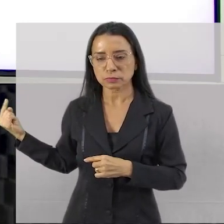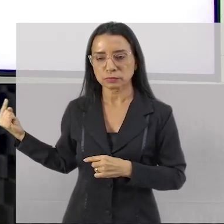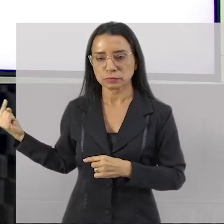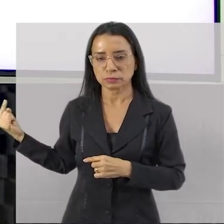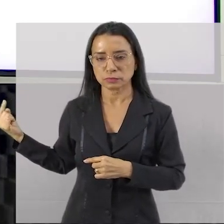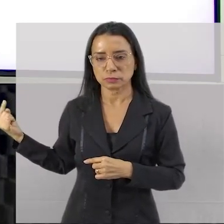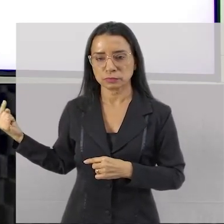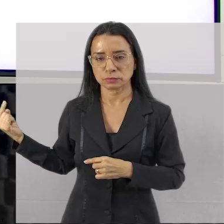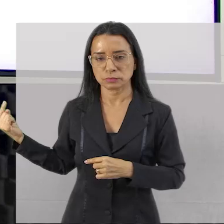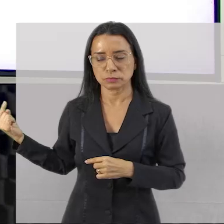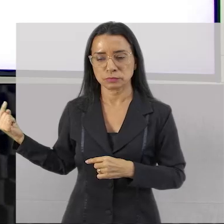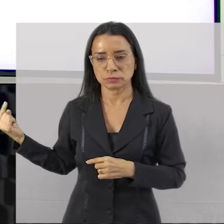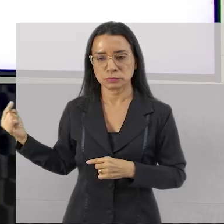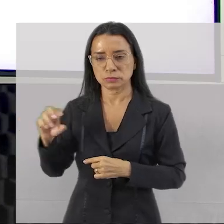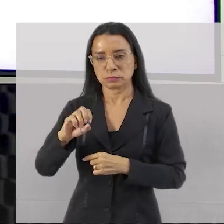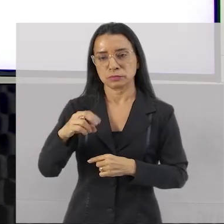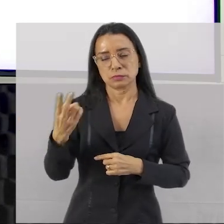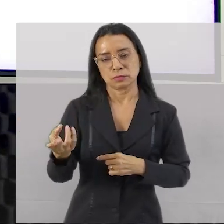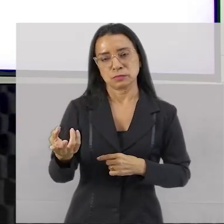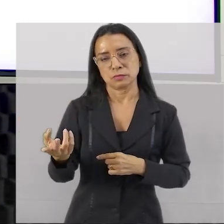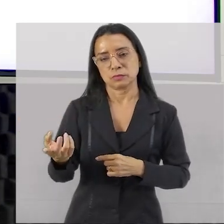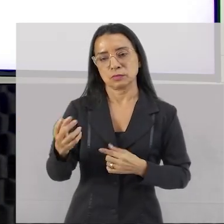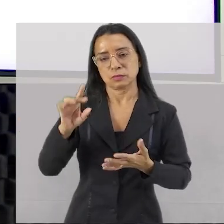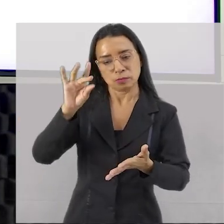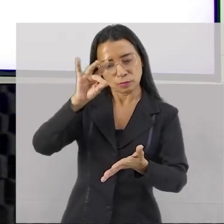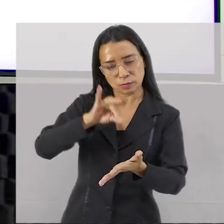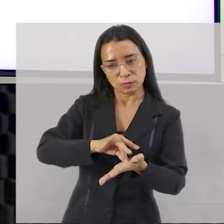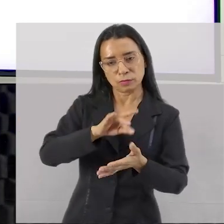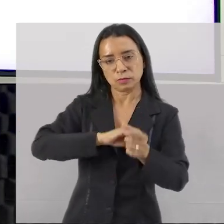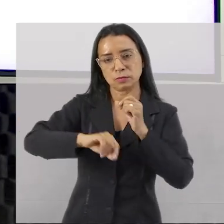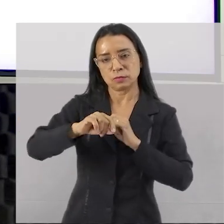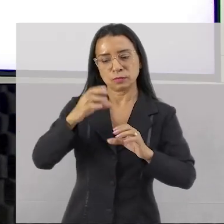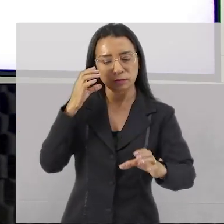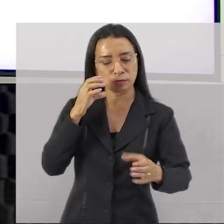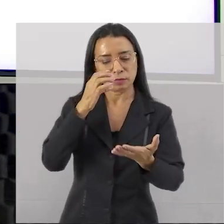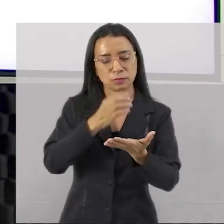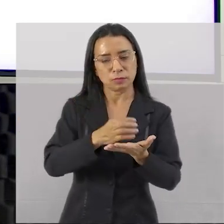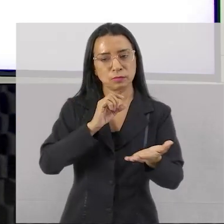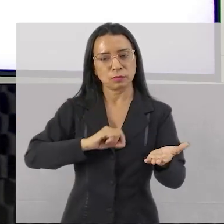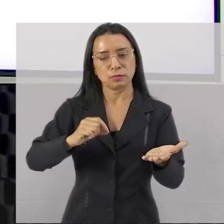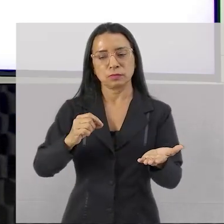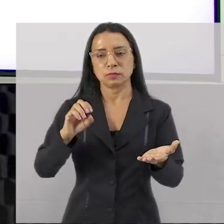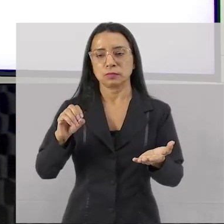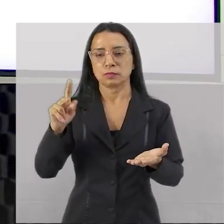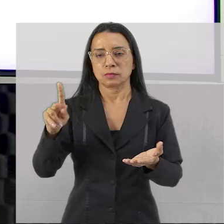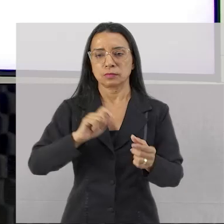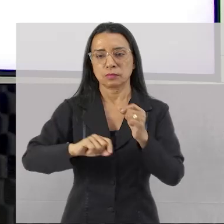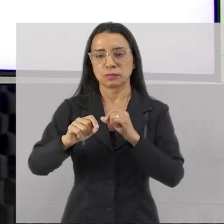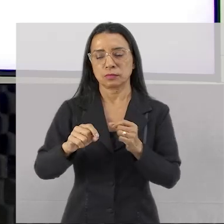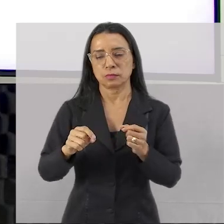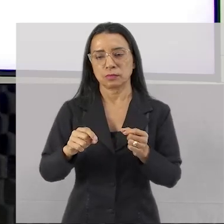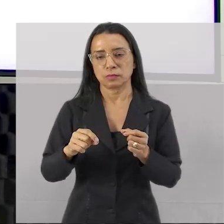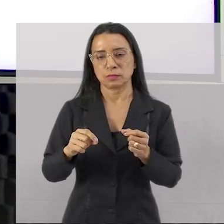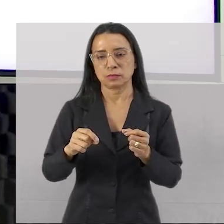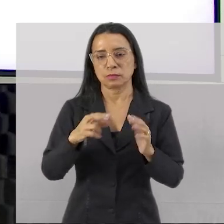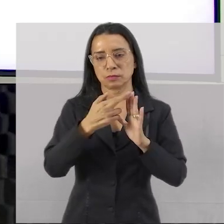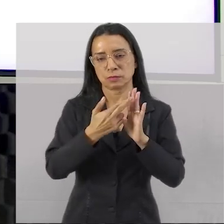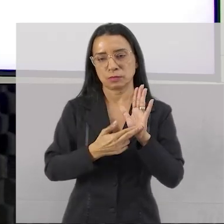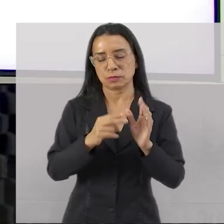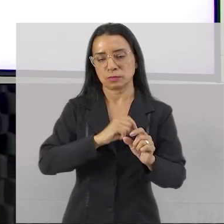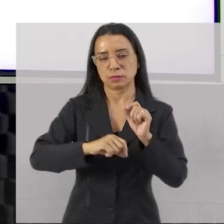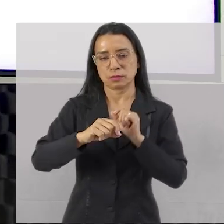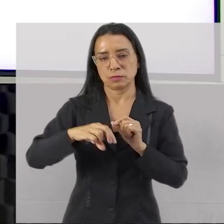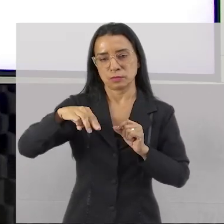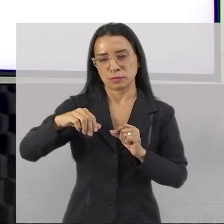para o entendimento da realidade, ou seja, ele reafirma a tese dele, beleza? Essa redação foi escrita pelo aluno